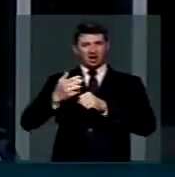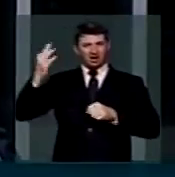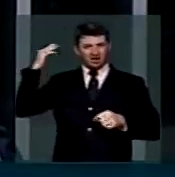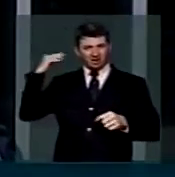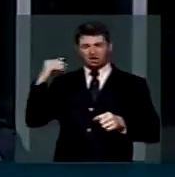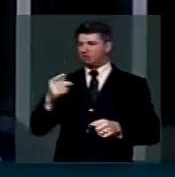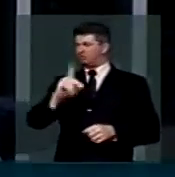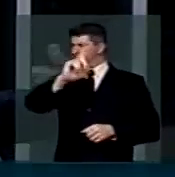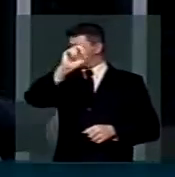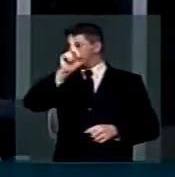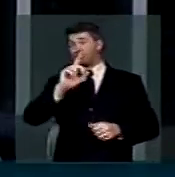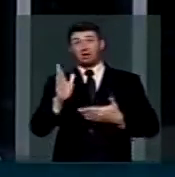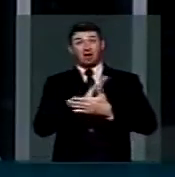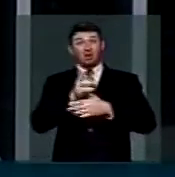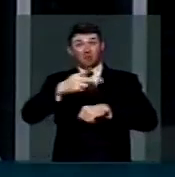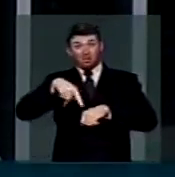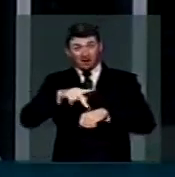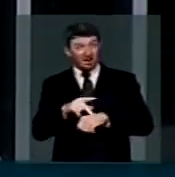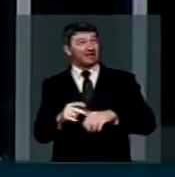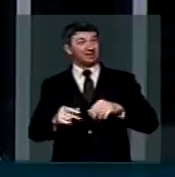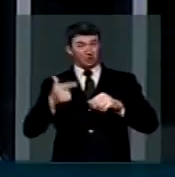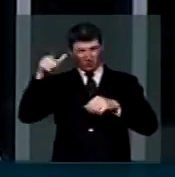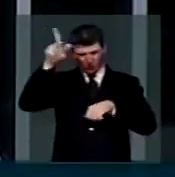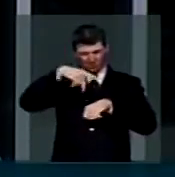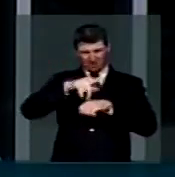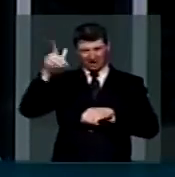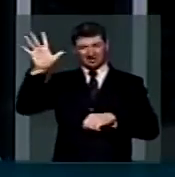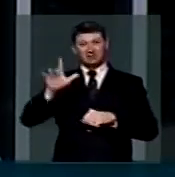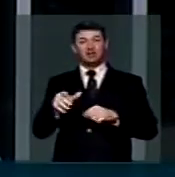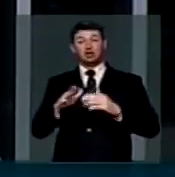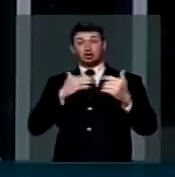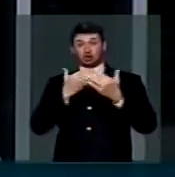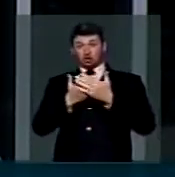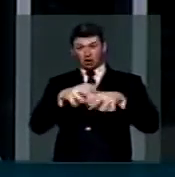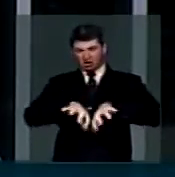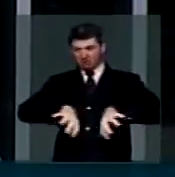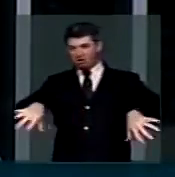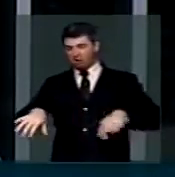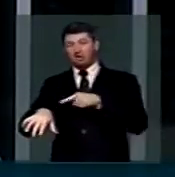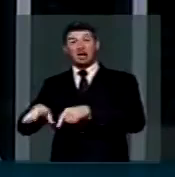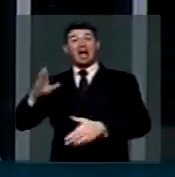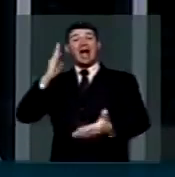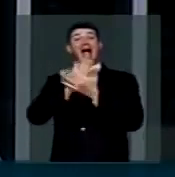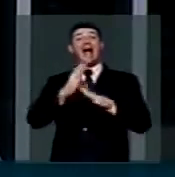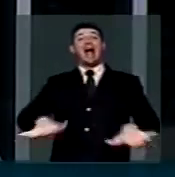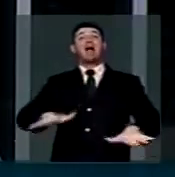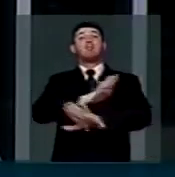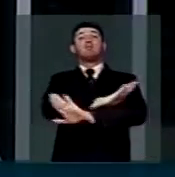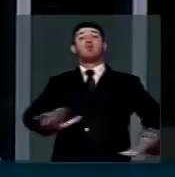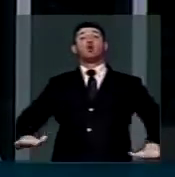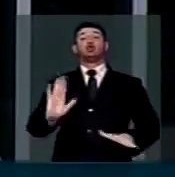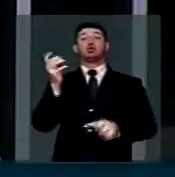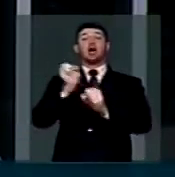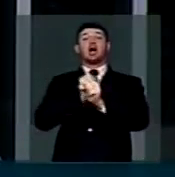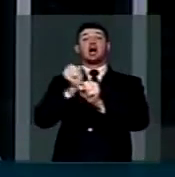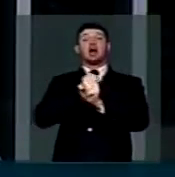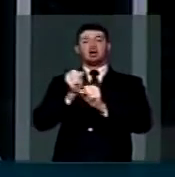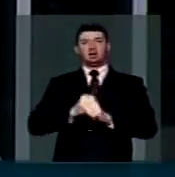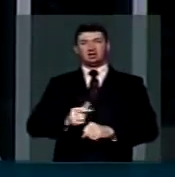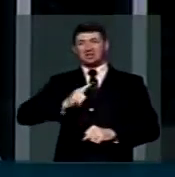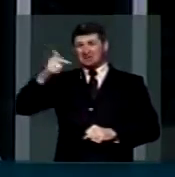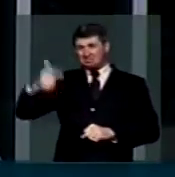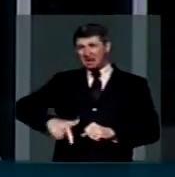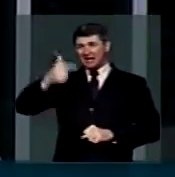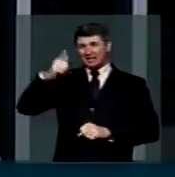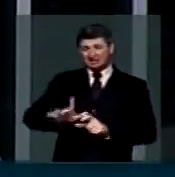atrás. Em alguns países, senhor presidente, esse tipo de escola segregada já foi abolida há décadas. Cada vez mais